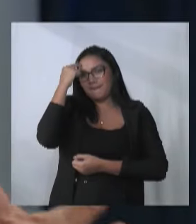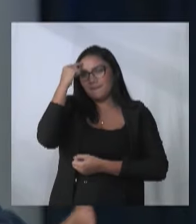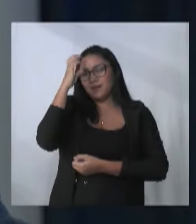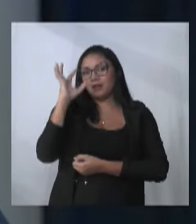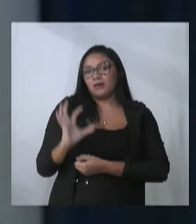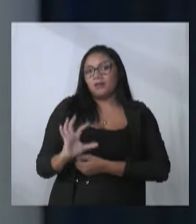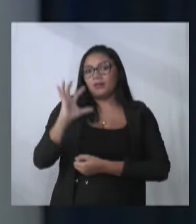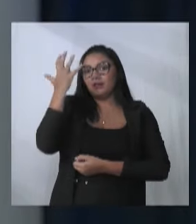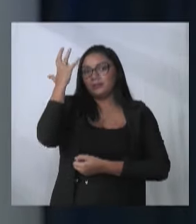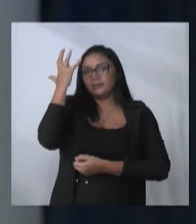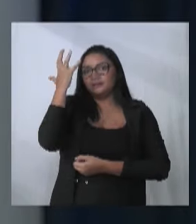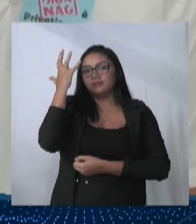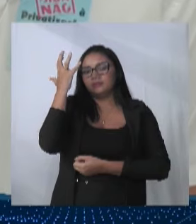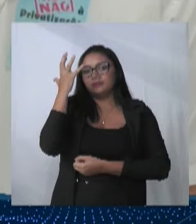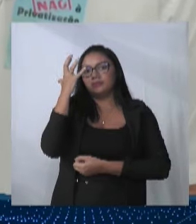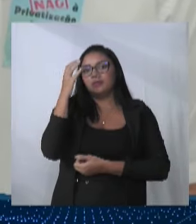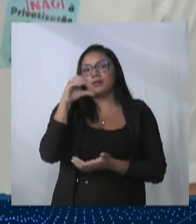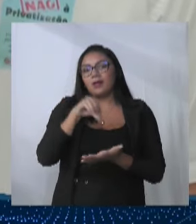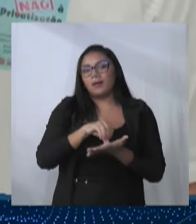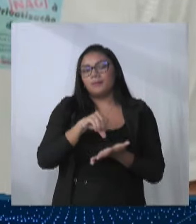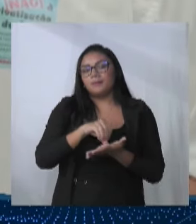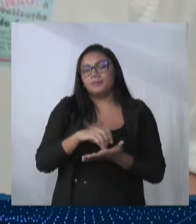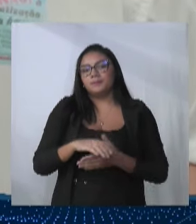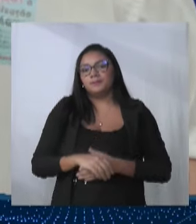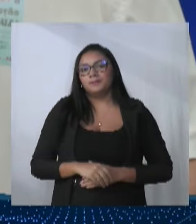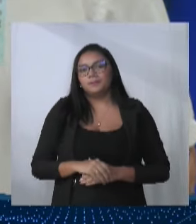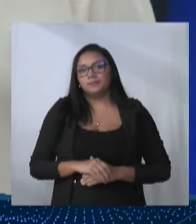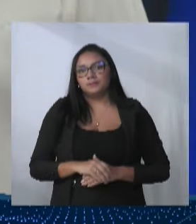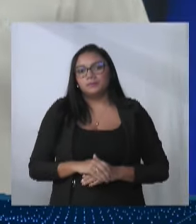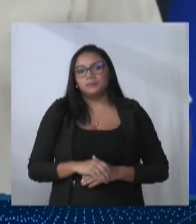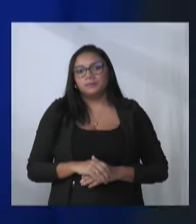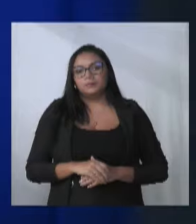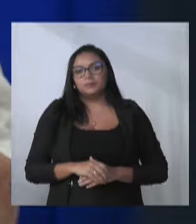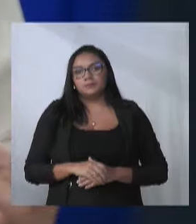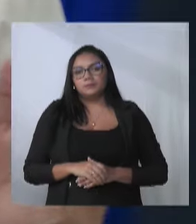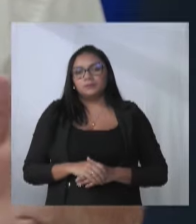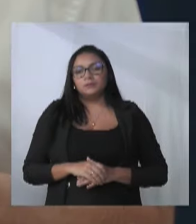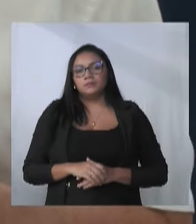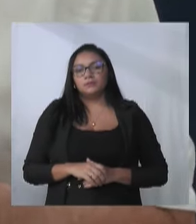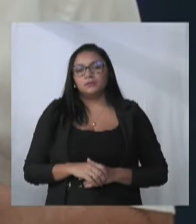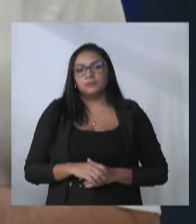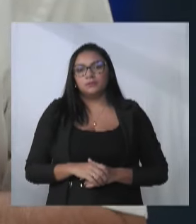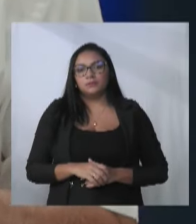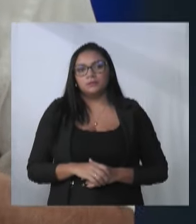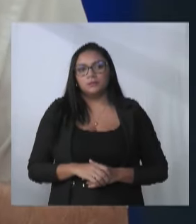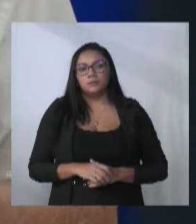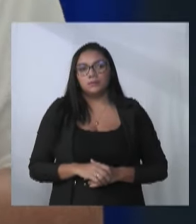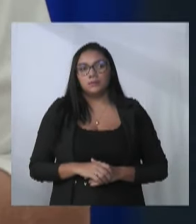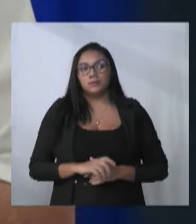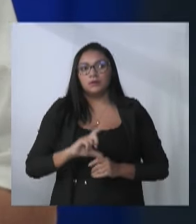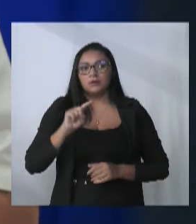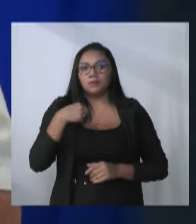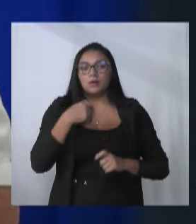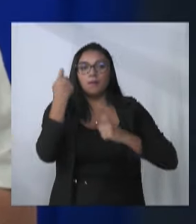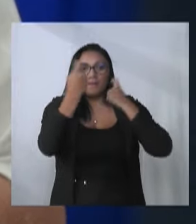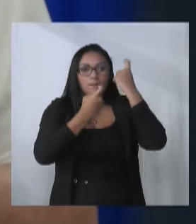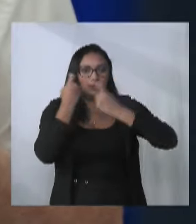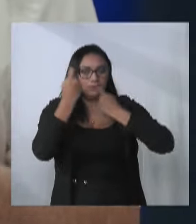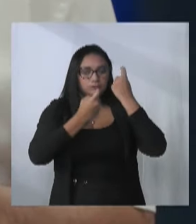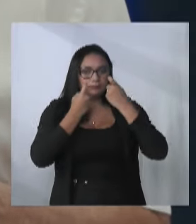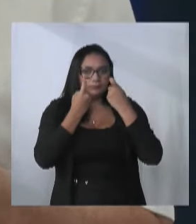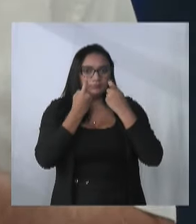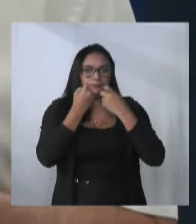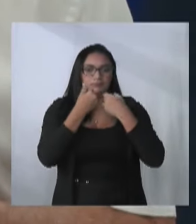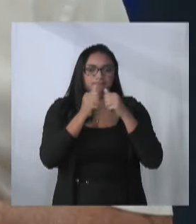do transporte coletivo da capital? Telcílio, estamos preocupados com o transporte, mas antes disso,